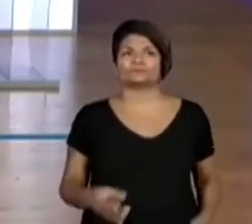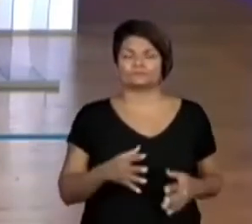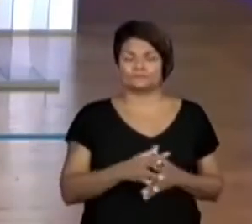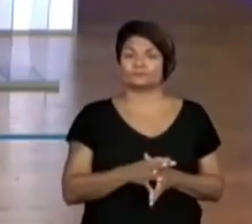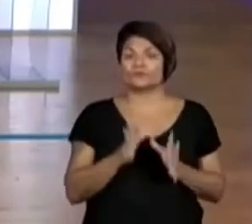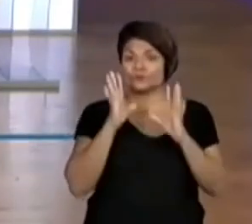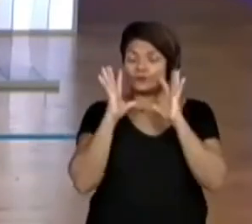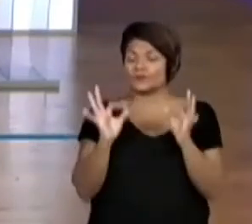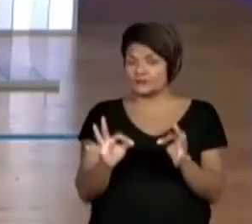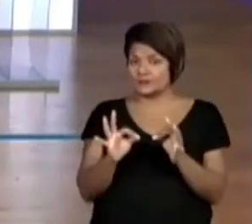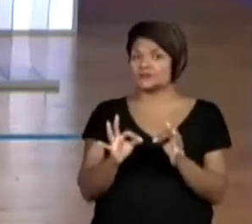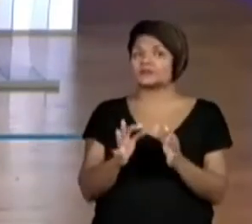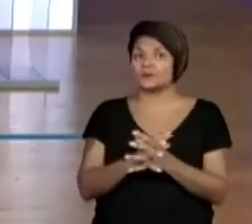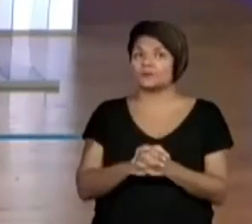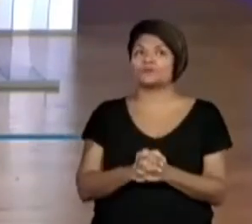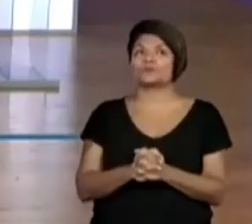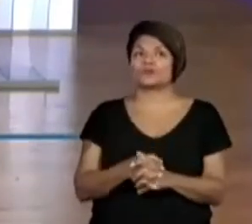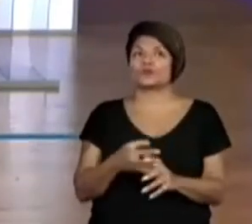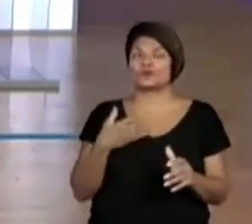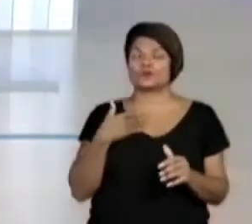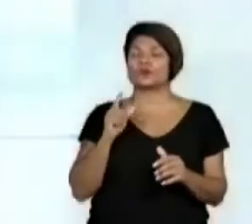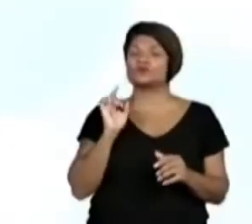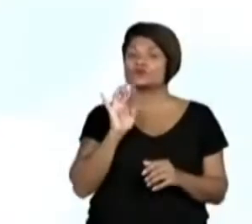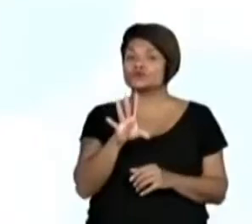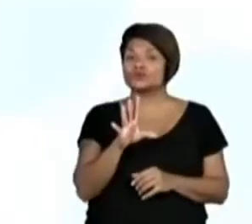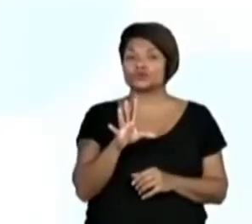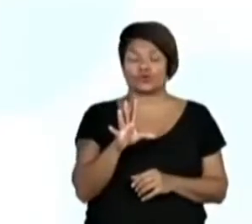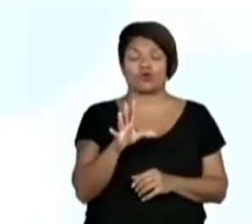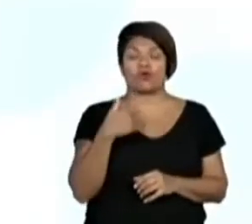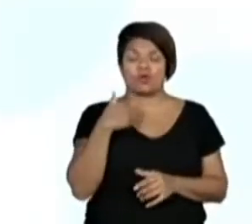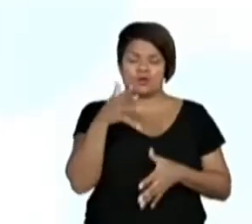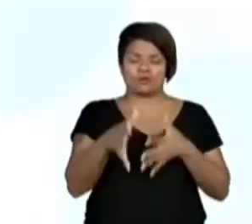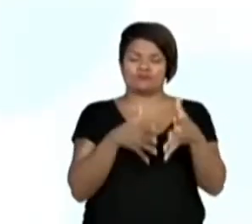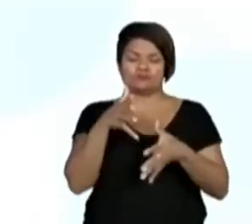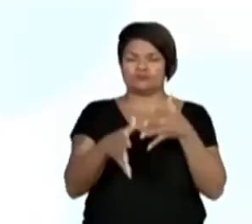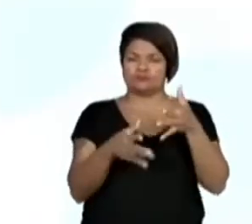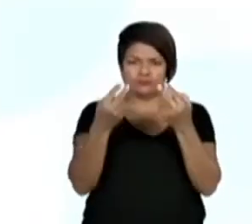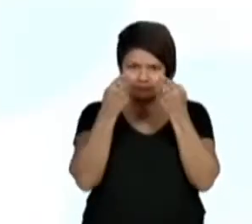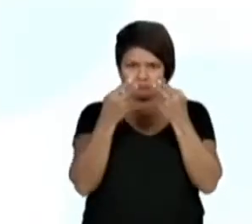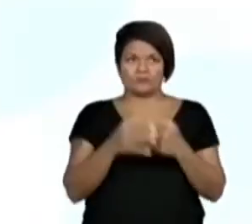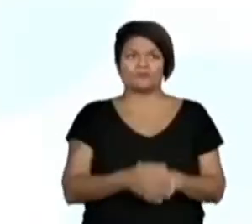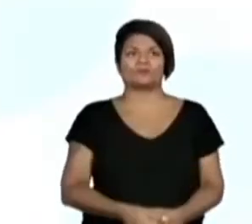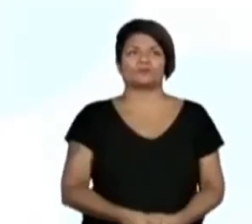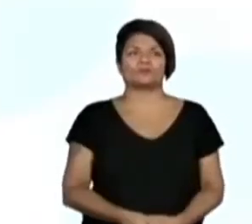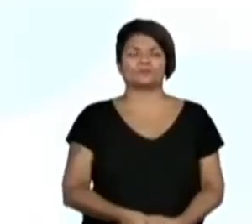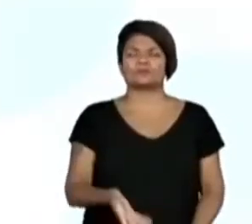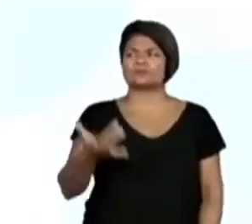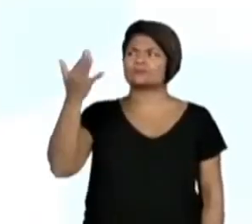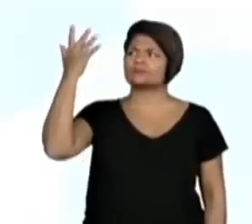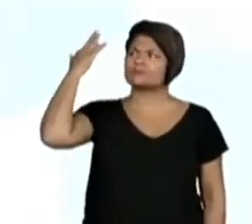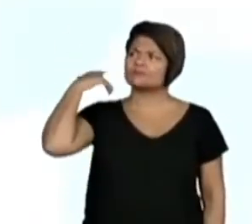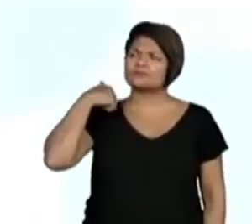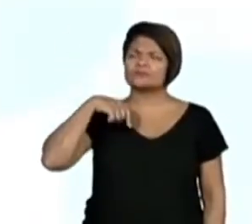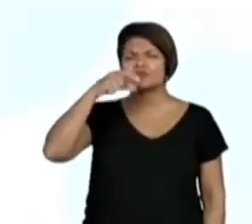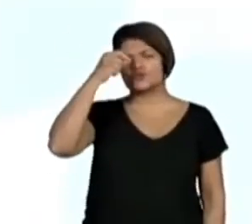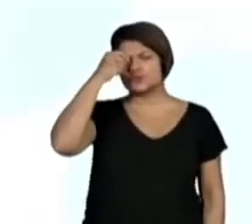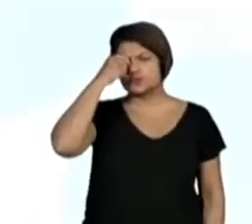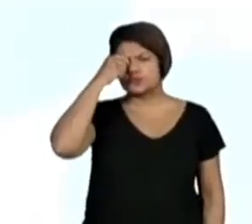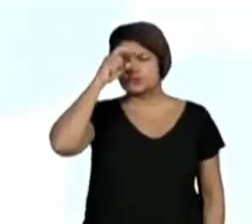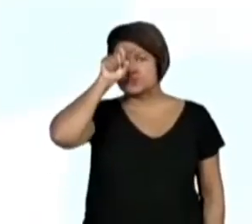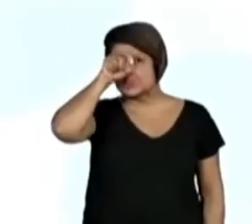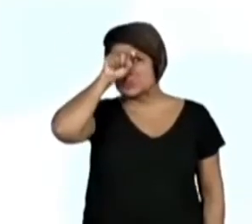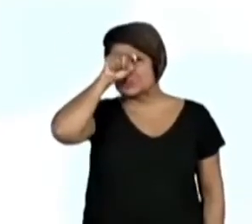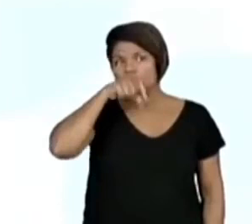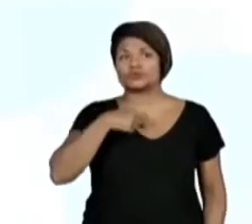Então, presta atenção, pessoal. Vou deixar na tela, vocês vão apenas escutar a professora agora, hein? Era uma bruxa à meia-noite, em